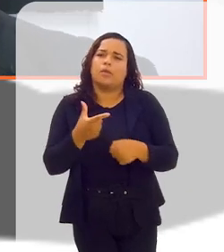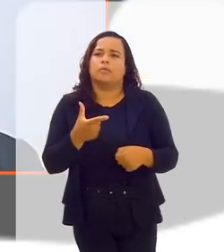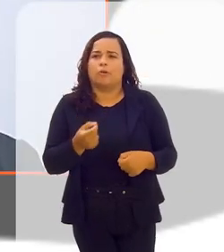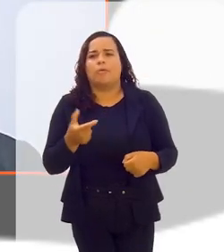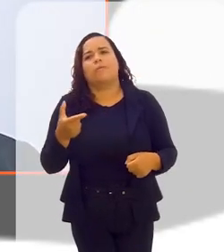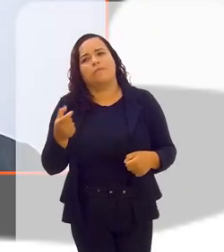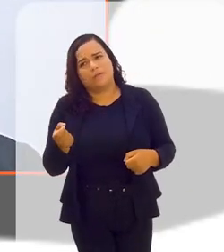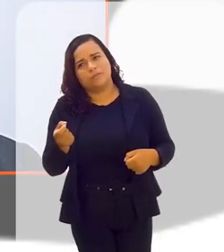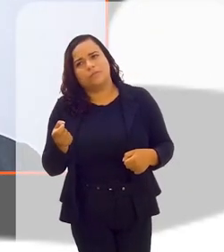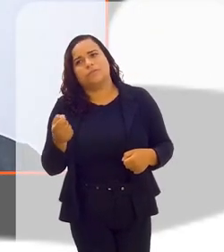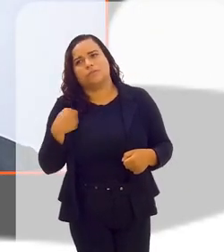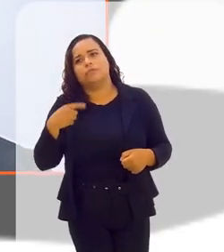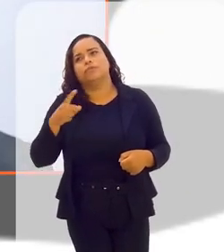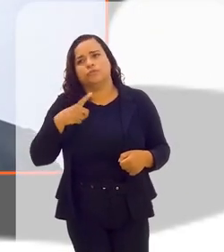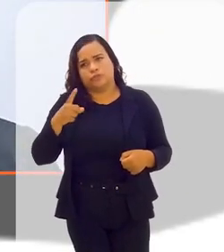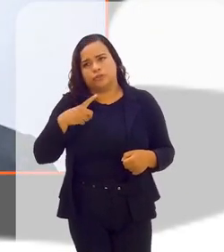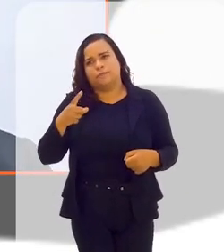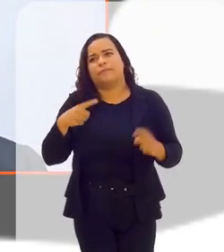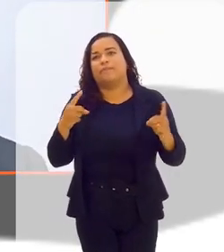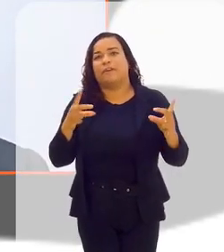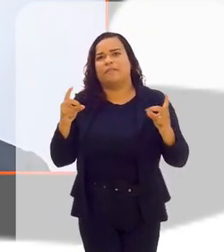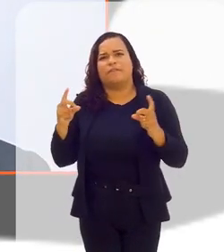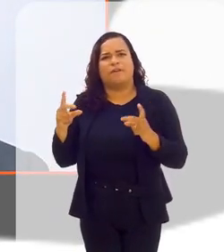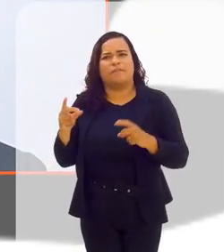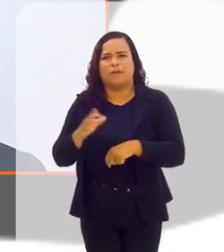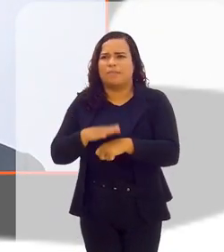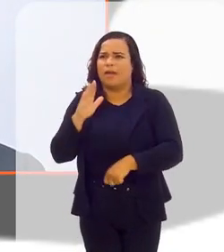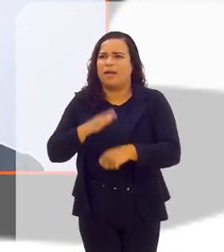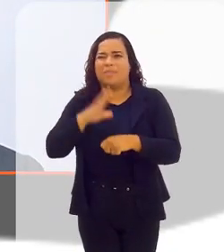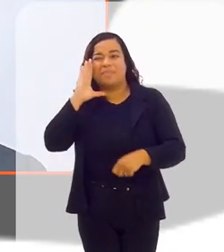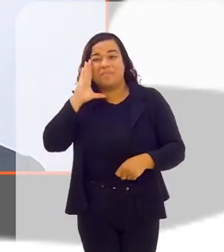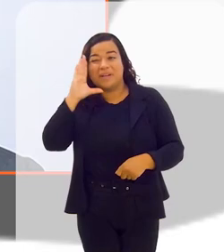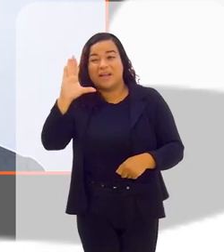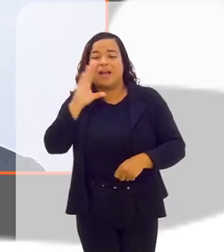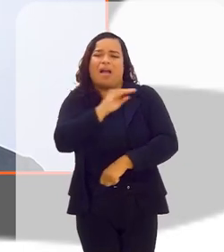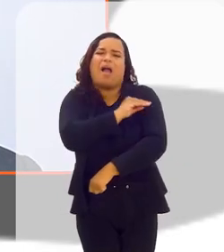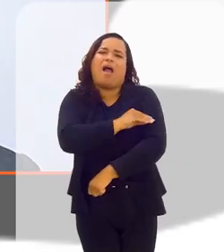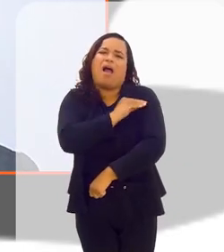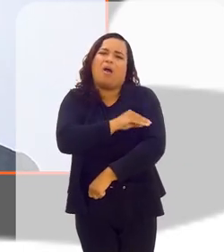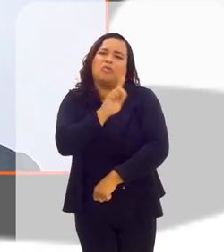acabei tendo uma expansão das vendas, principalmente